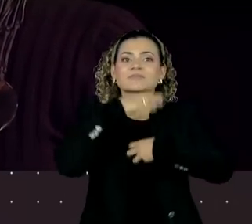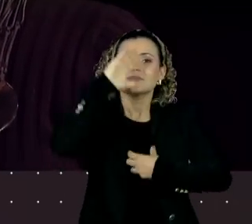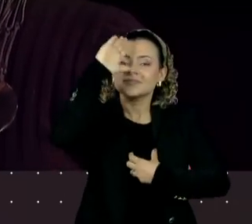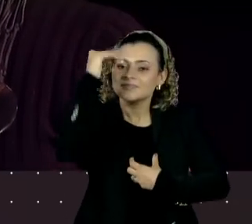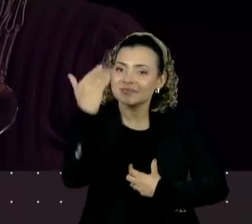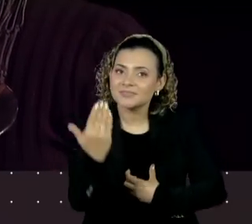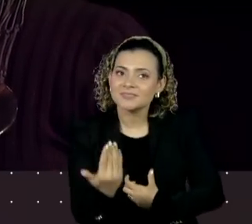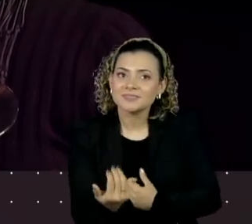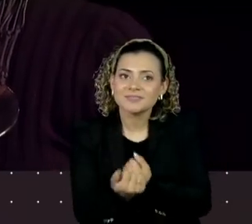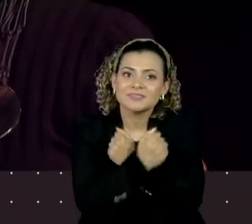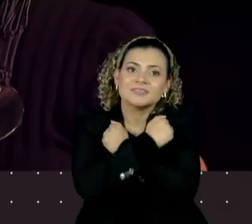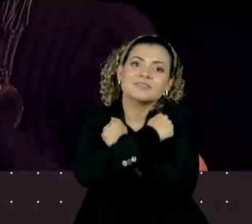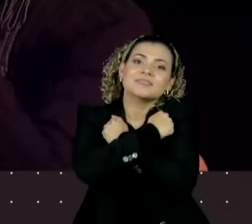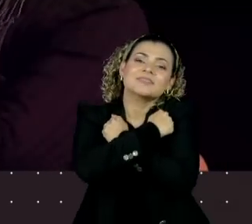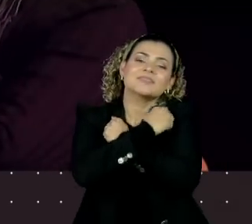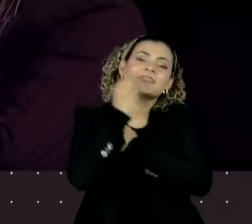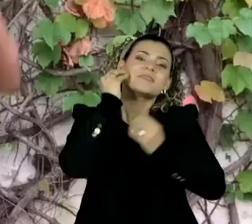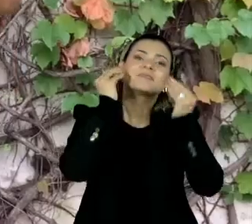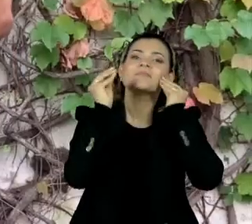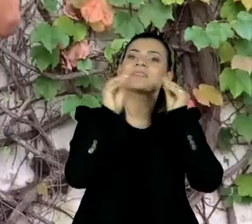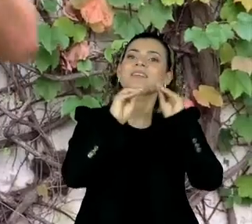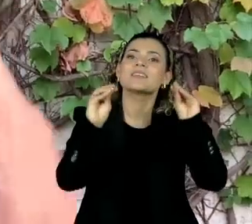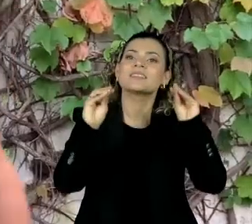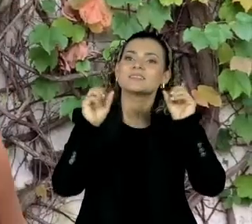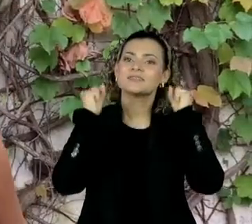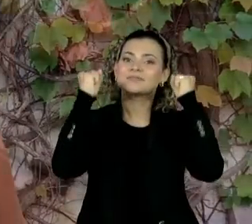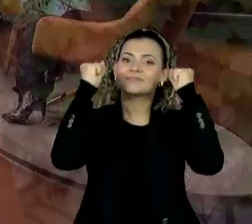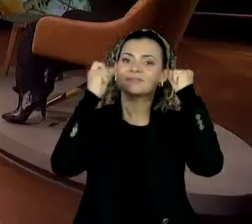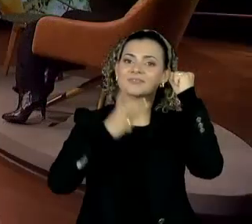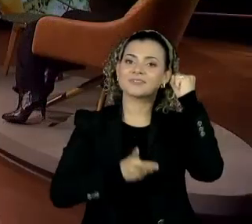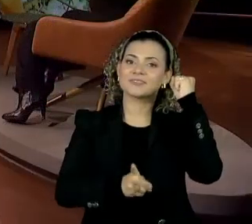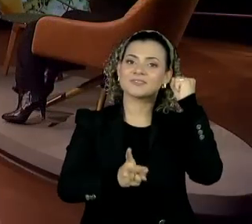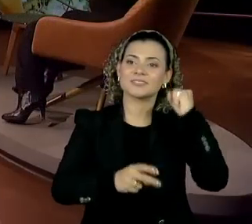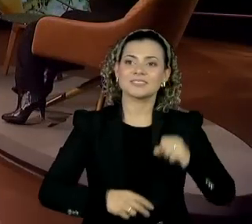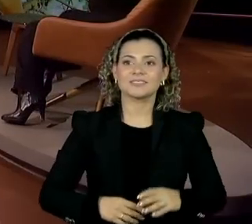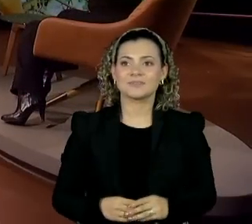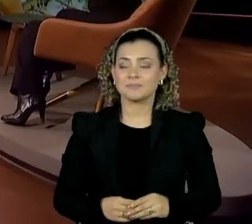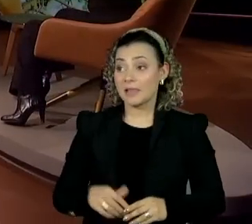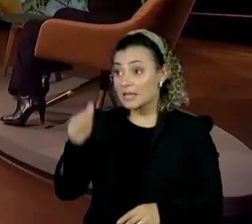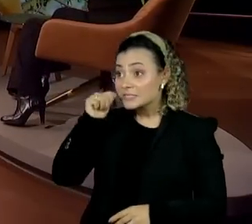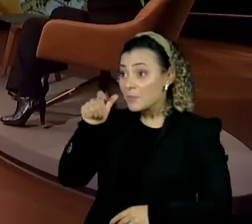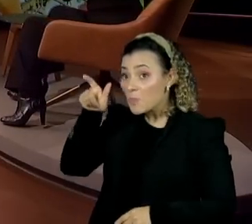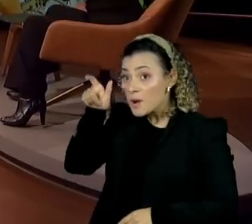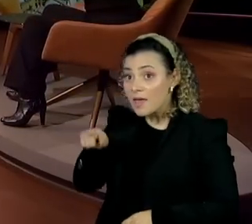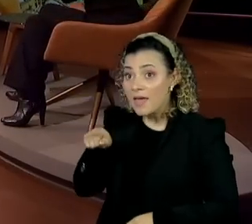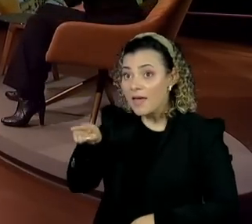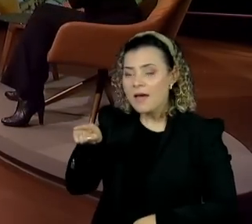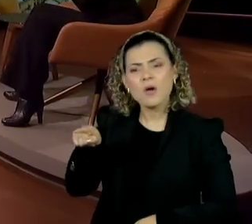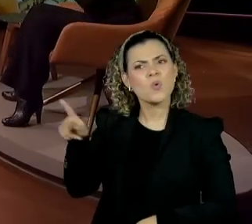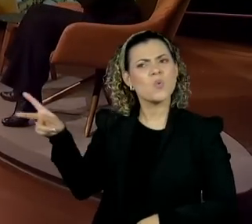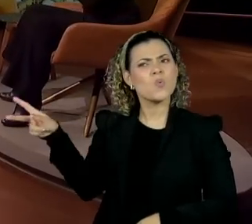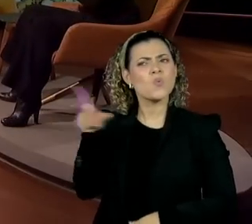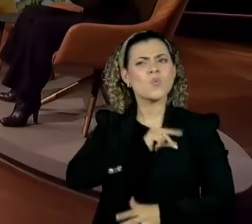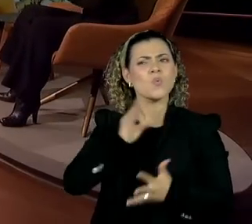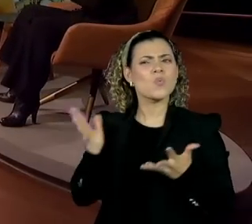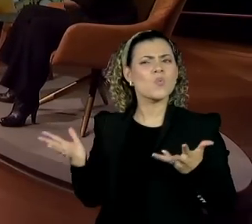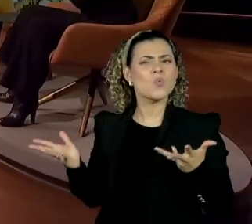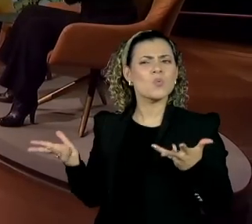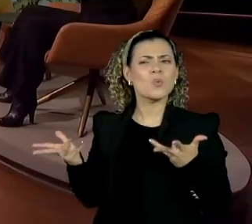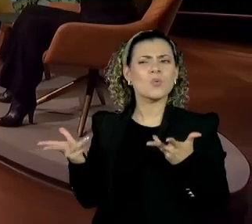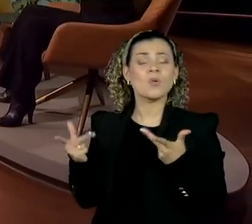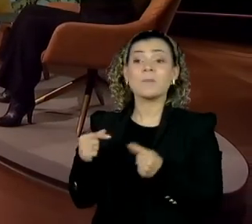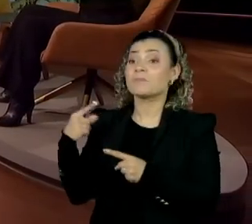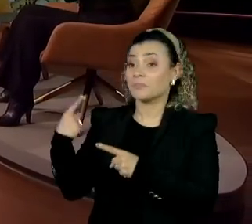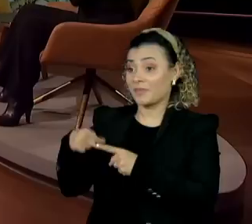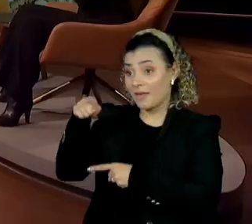Saudações, abraços e beijos. Seguimos, sim. Essa mulher é espetacular, porque